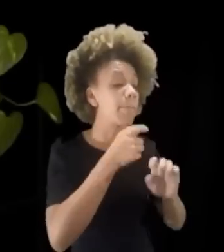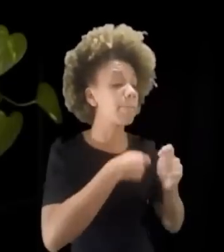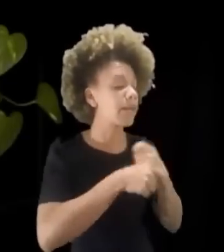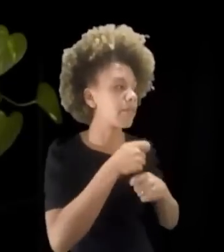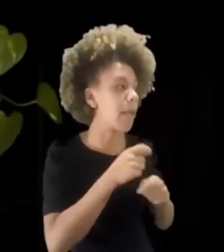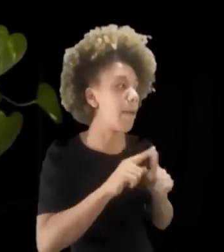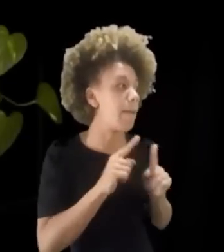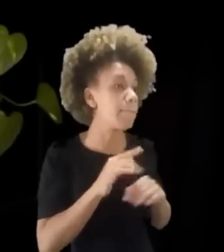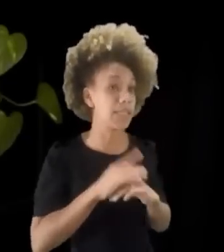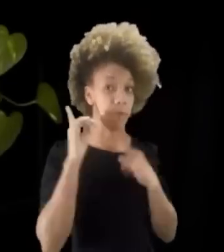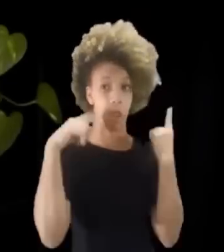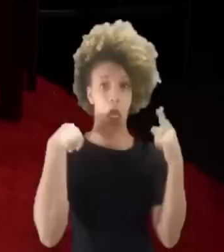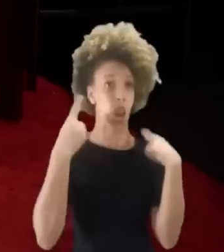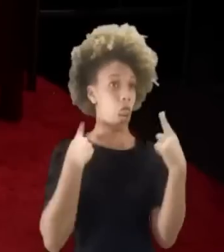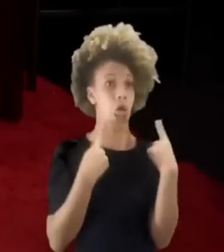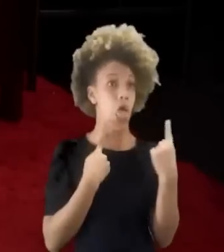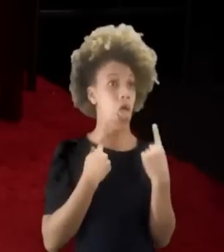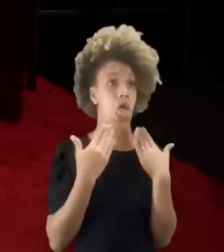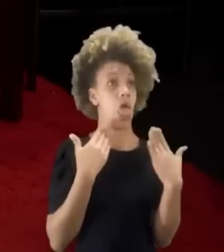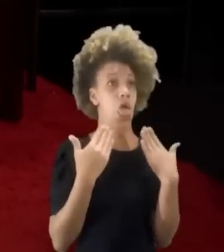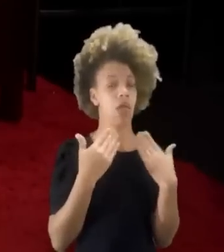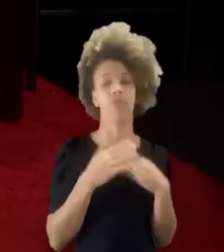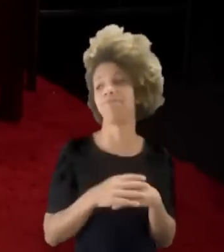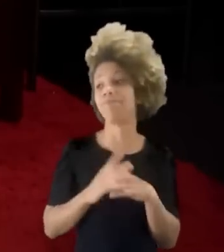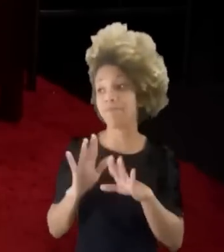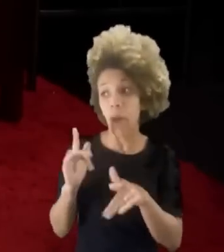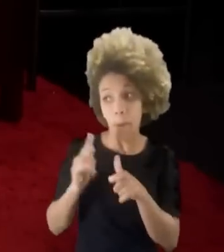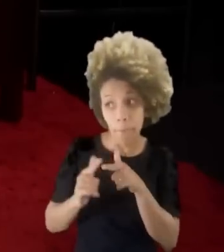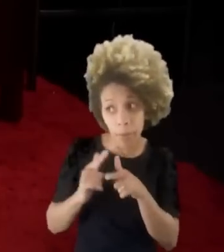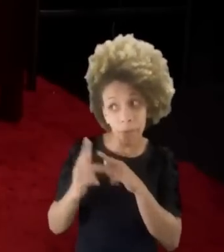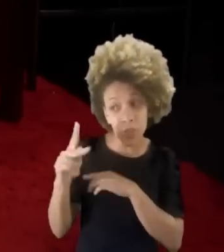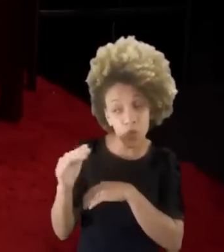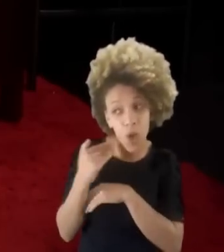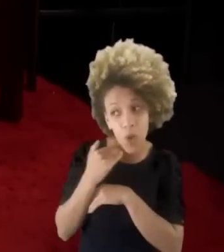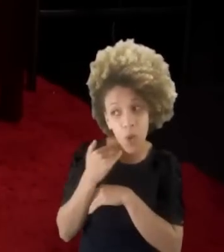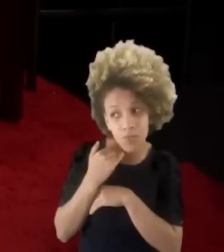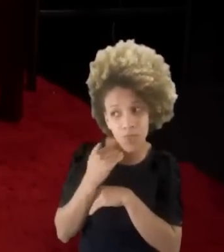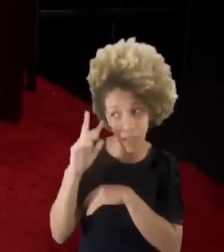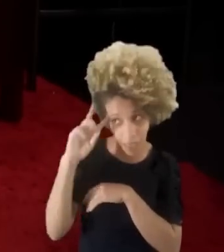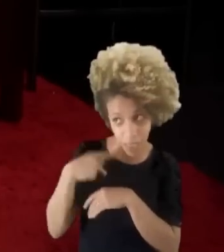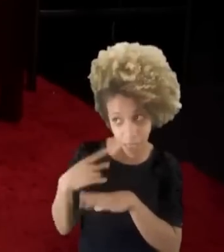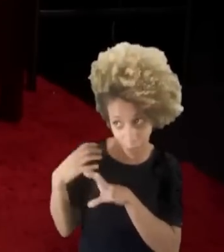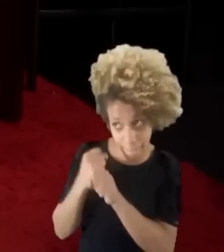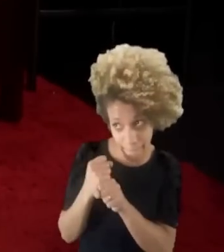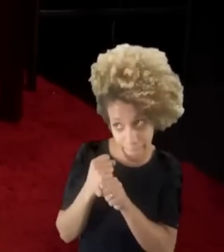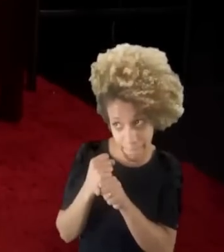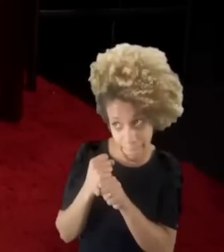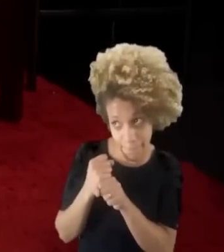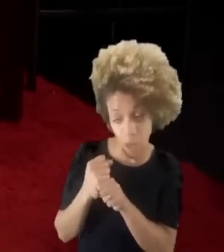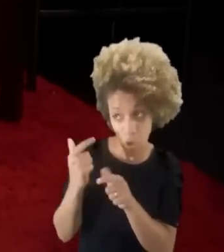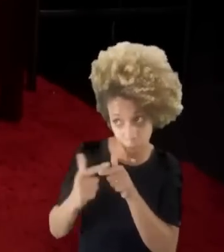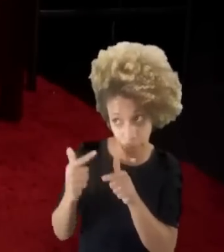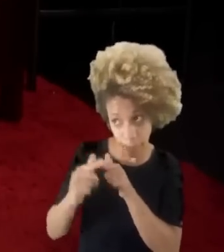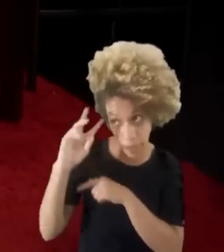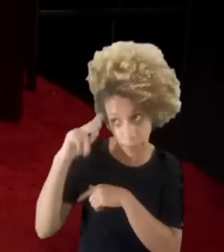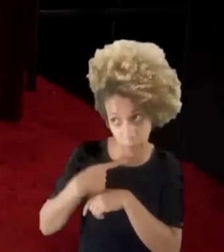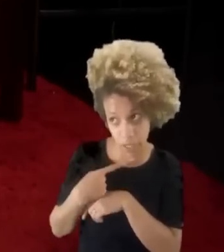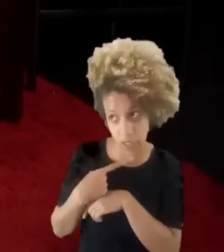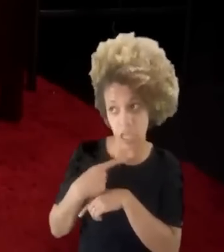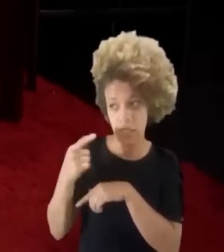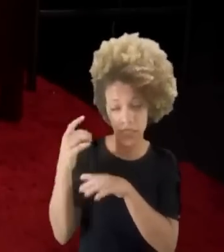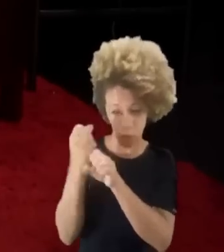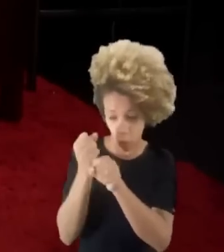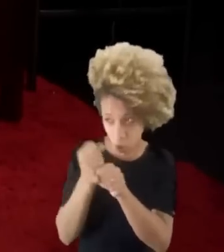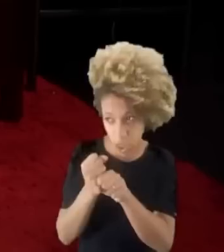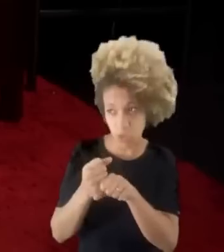o problema é ser megalomaníaco o problema é a sua conta mano a sua conta é humana a sua conta humana você tá calculando o cara que vai cair